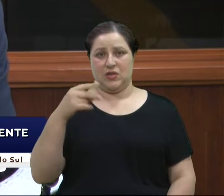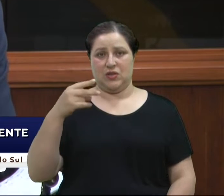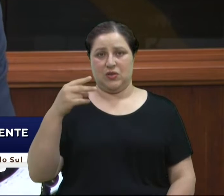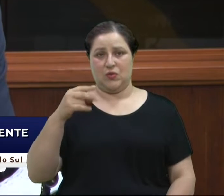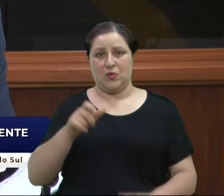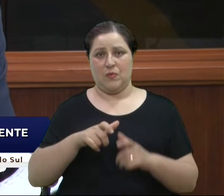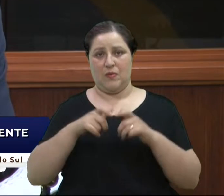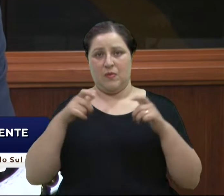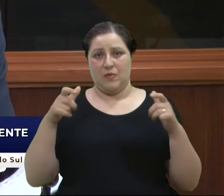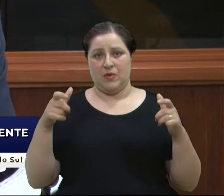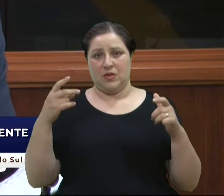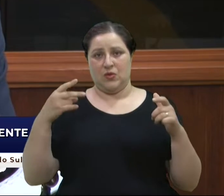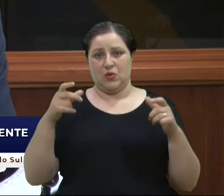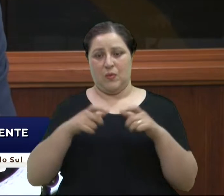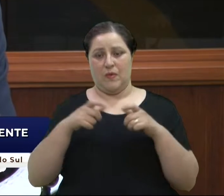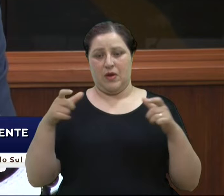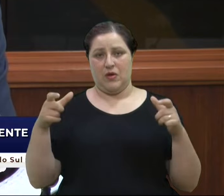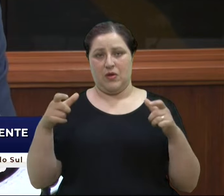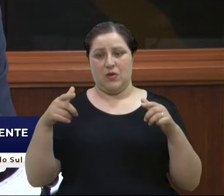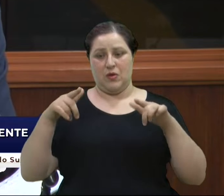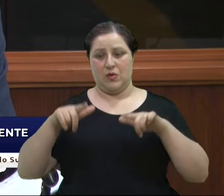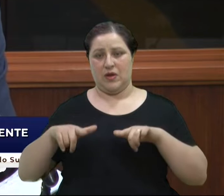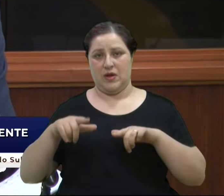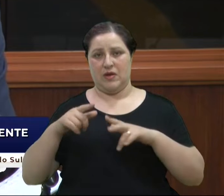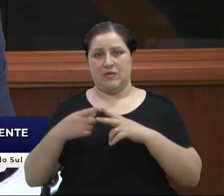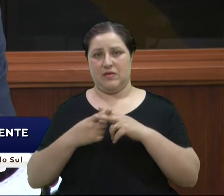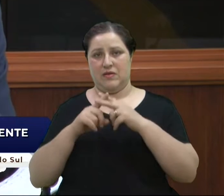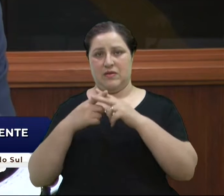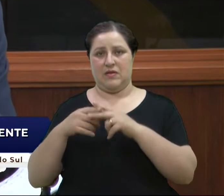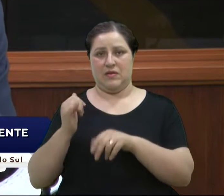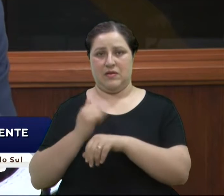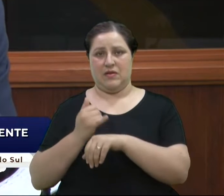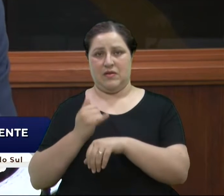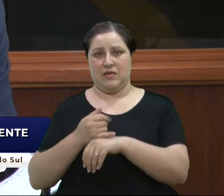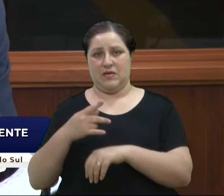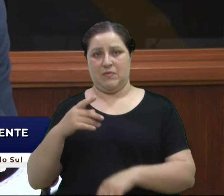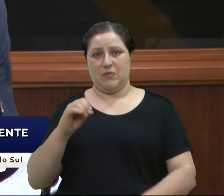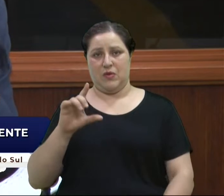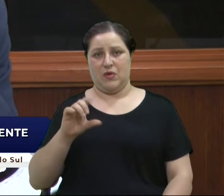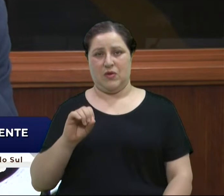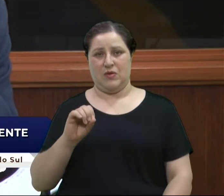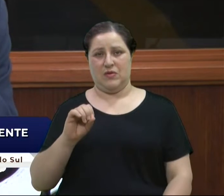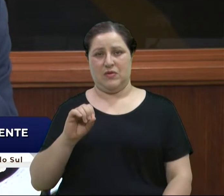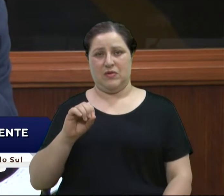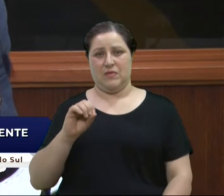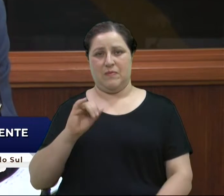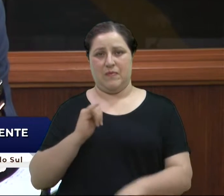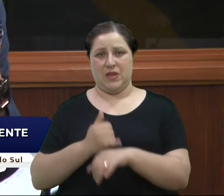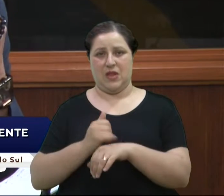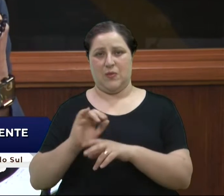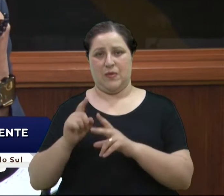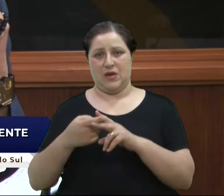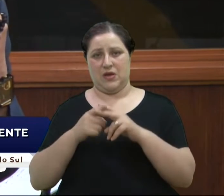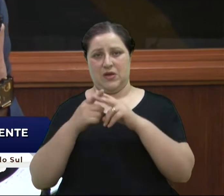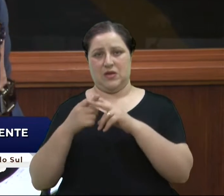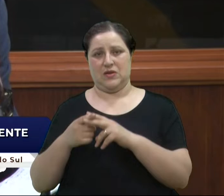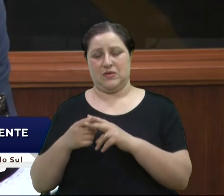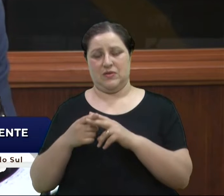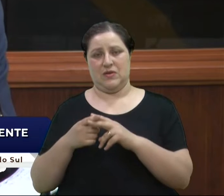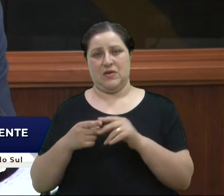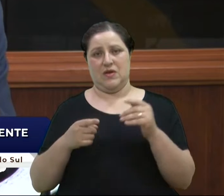polo metalmecânico do Brasil. Isso é lamentável. Mostra que Caxias não